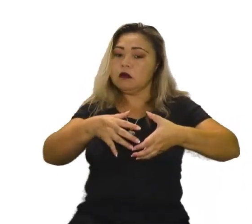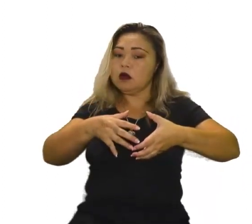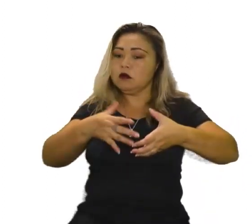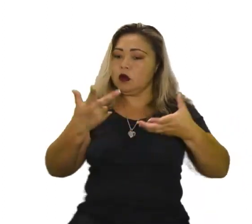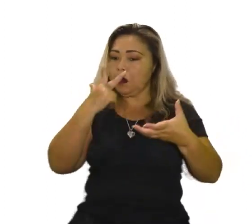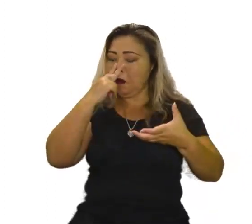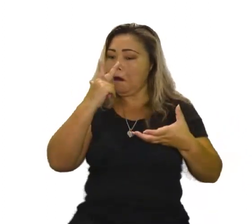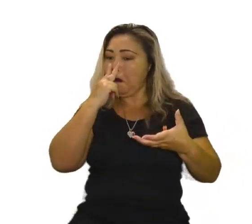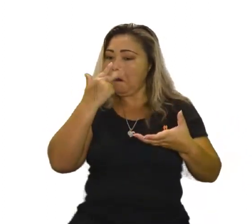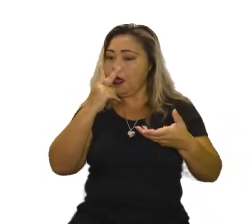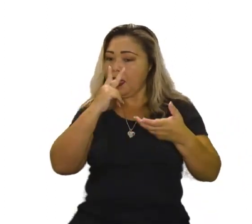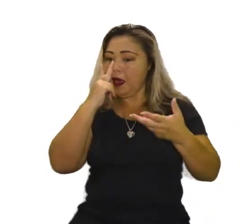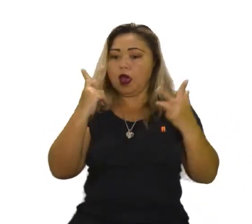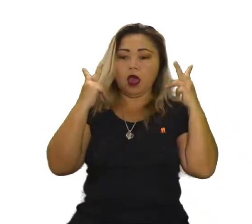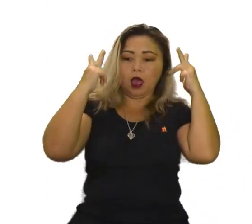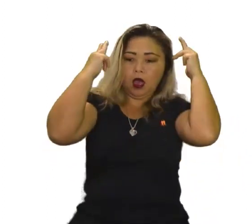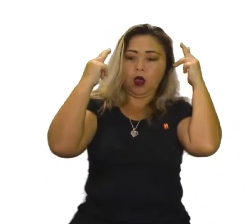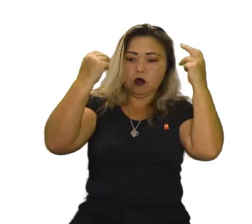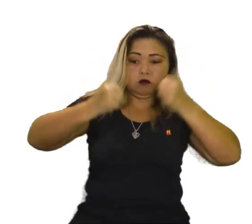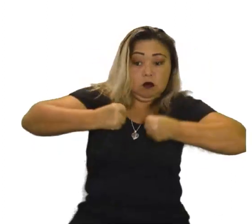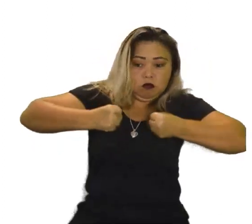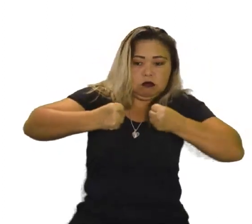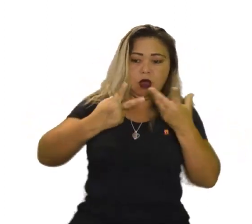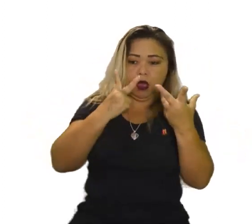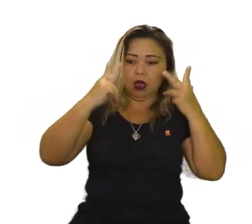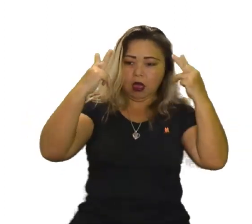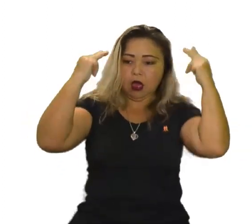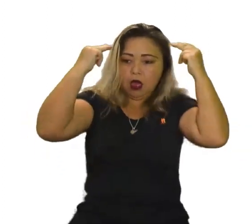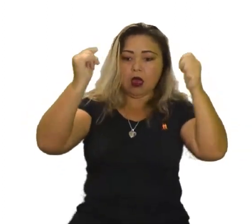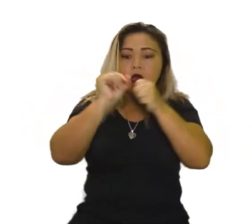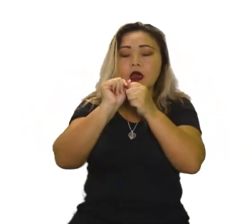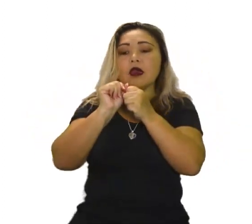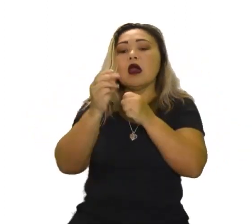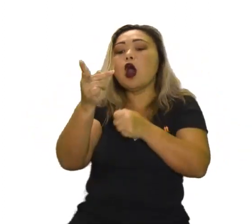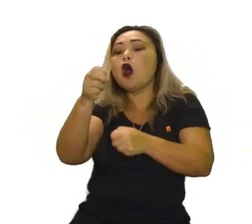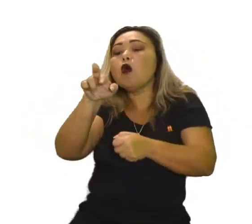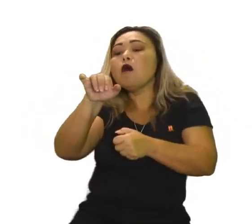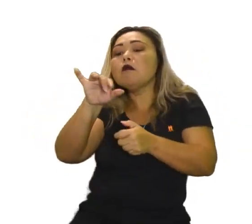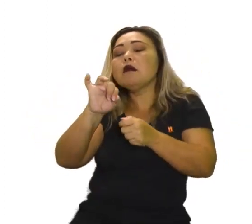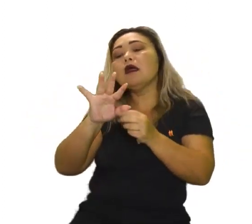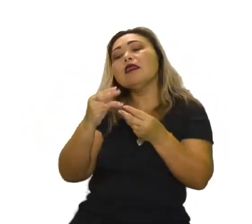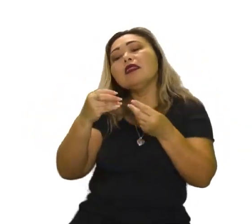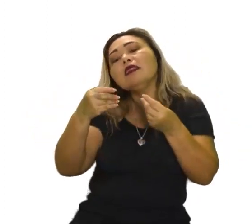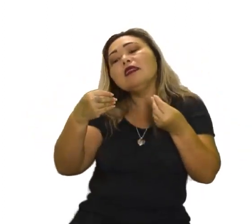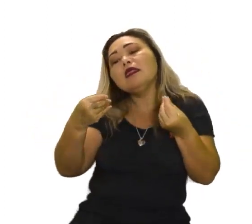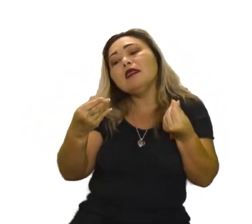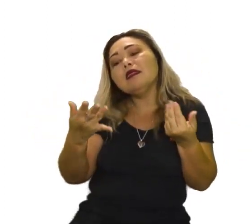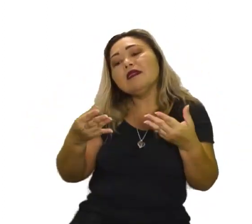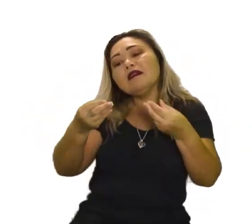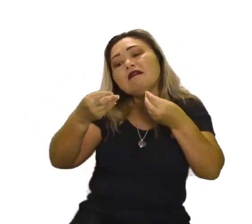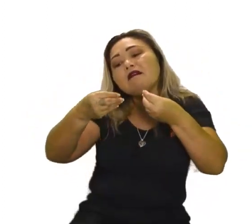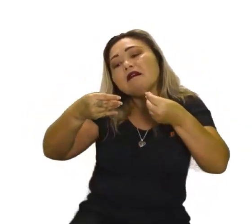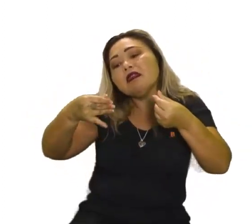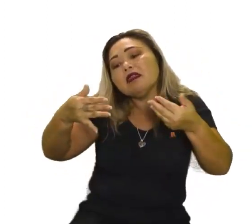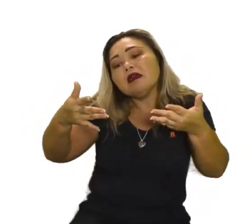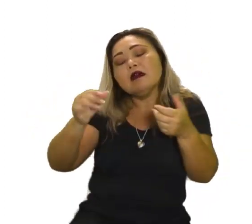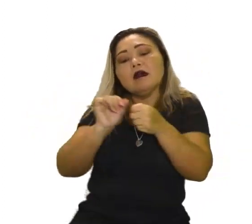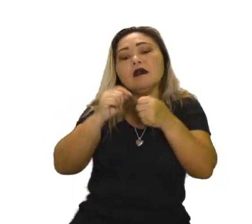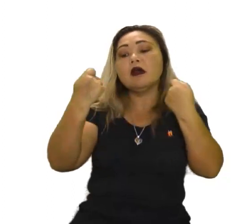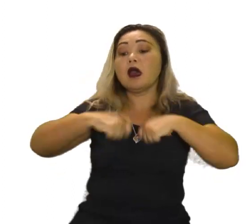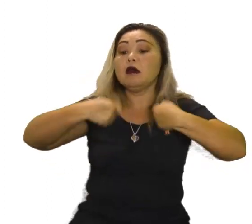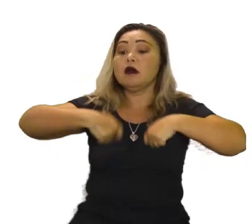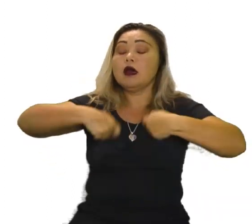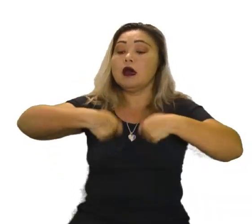de um pitbull? Ele já é mais trocudinho. E a operária, ela é bem mais delicada, porque ela precisa de